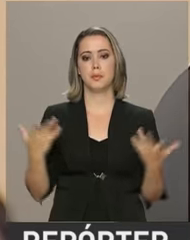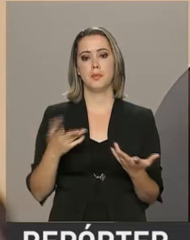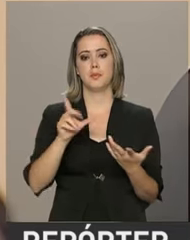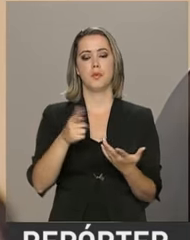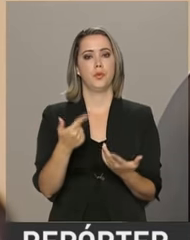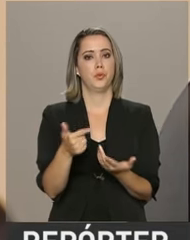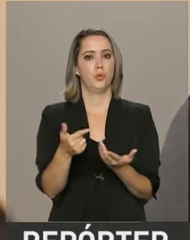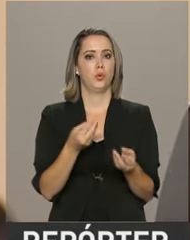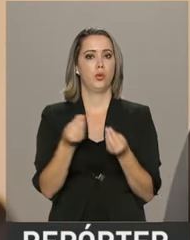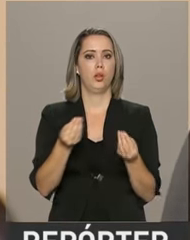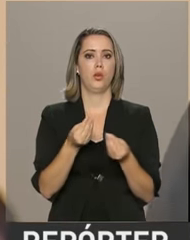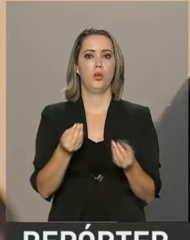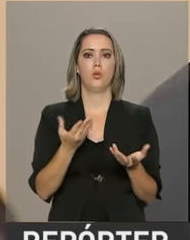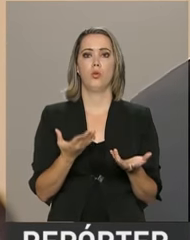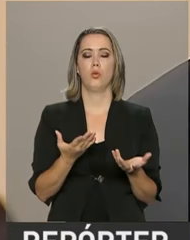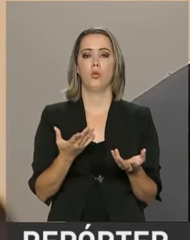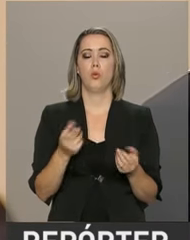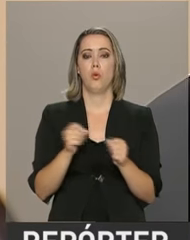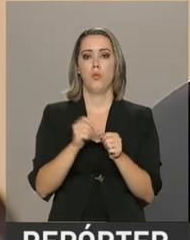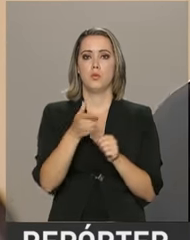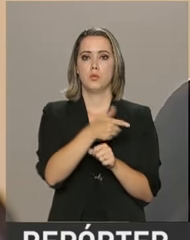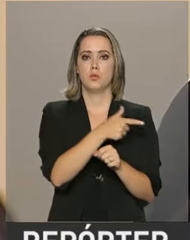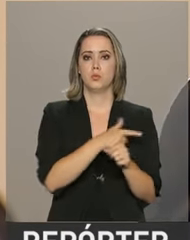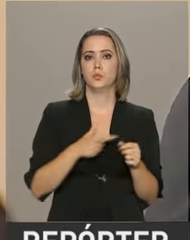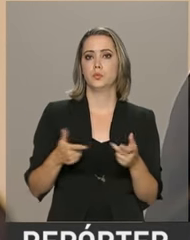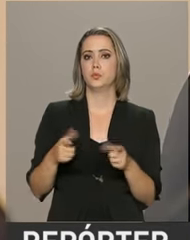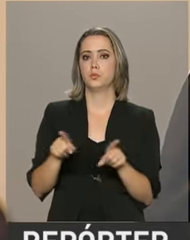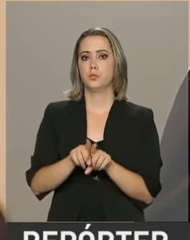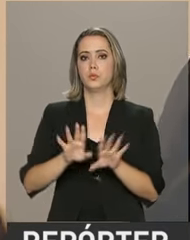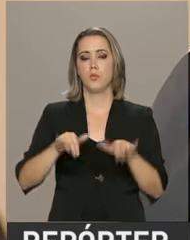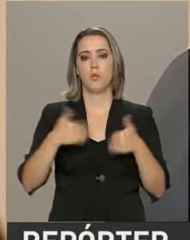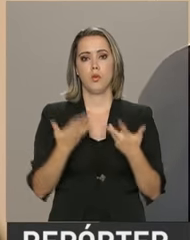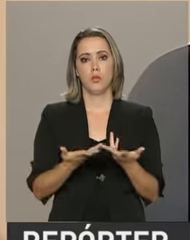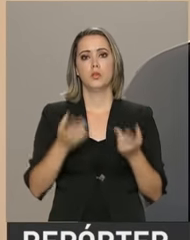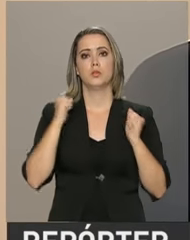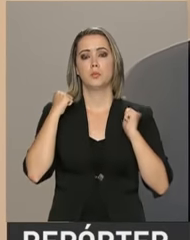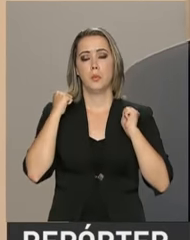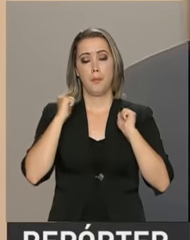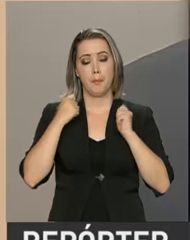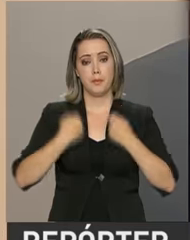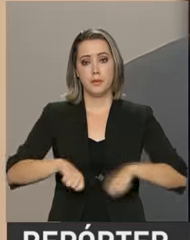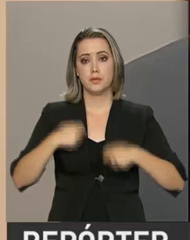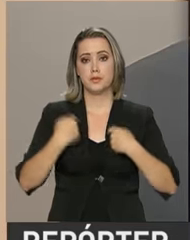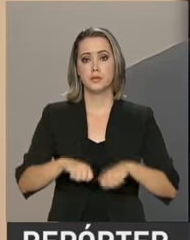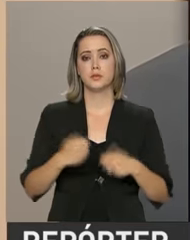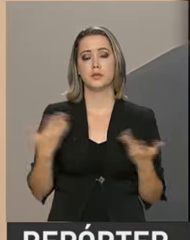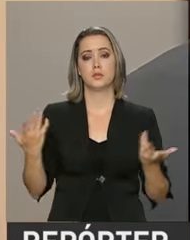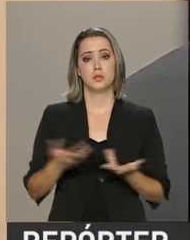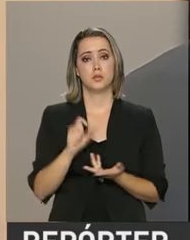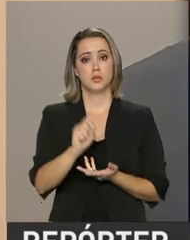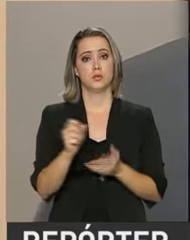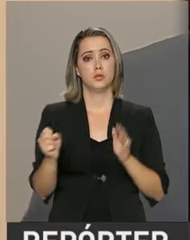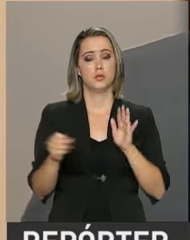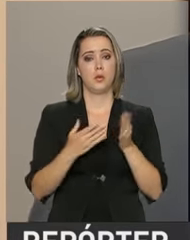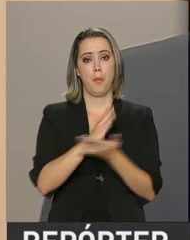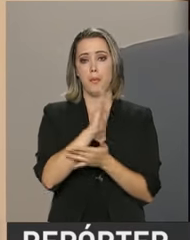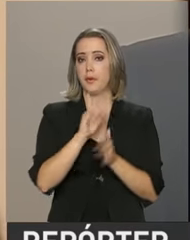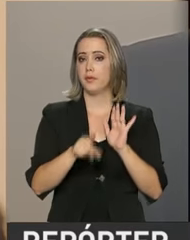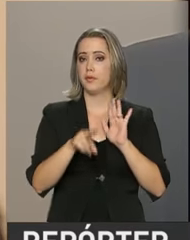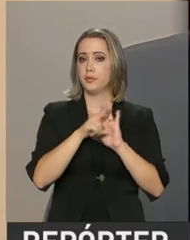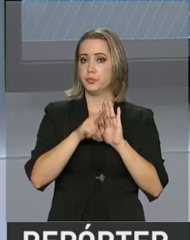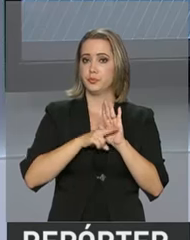espaço pra nada então a isso é insustentável por toda a residência é absolutamente